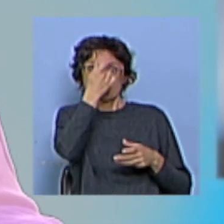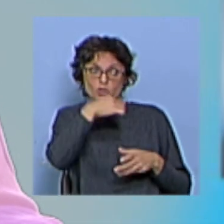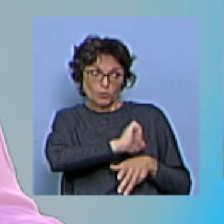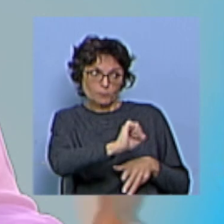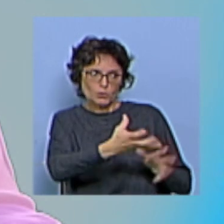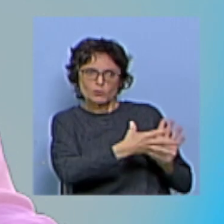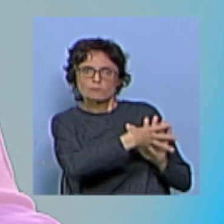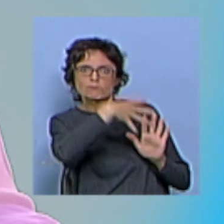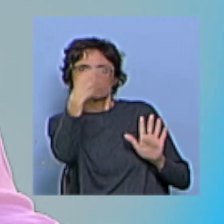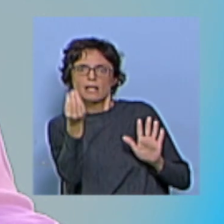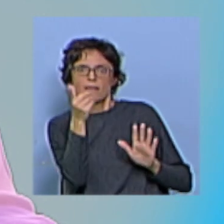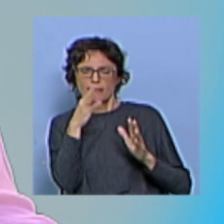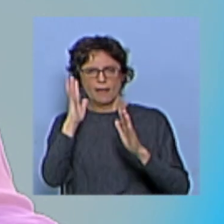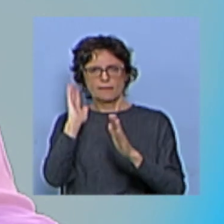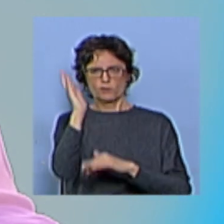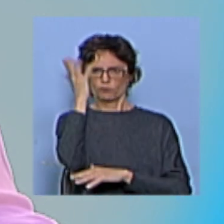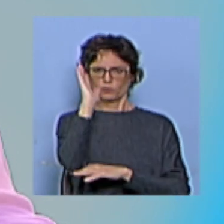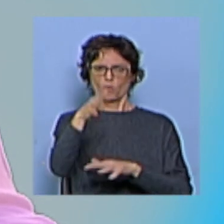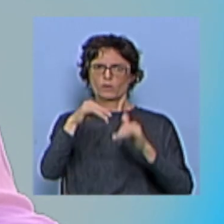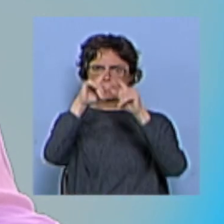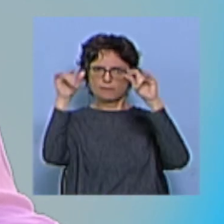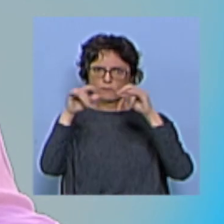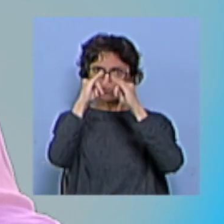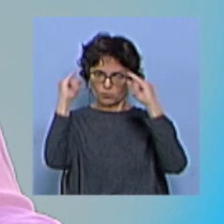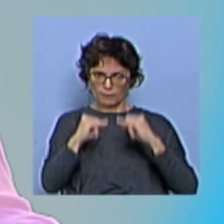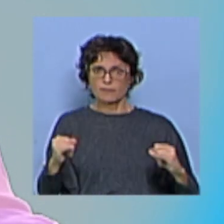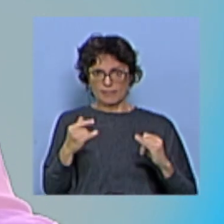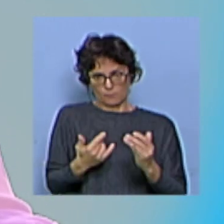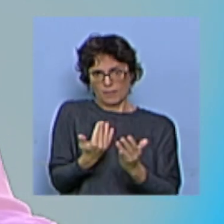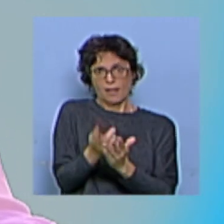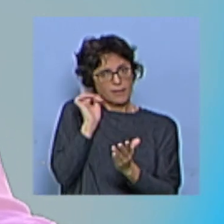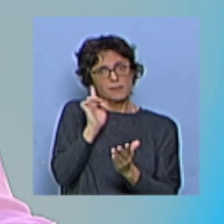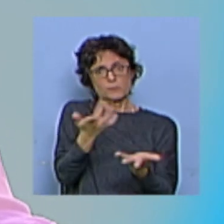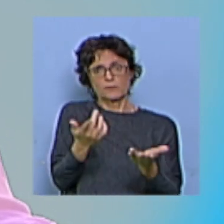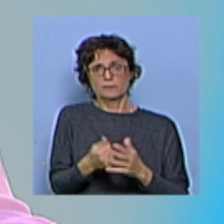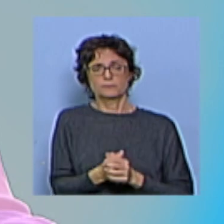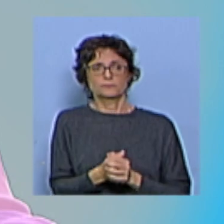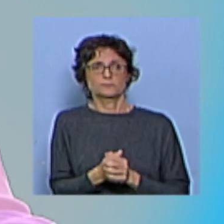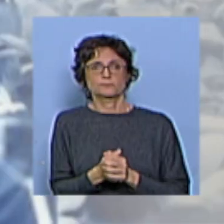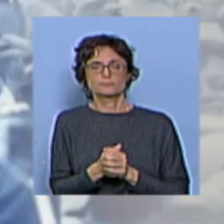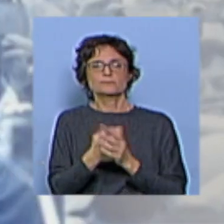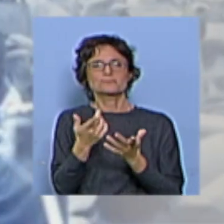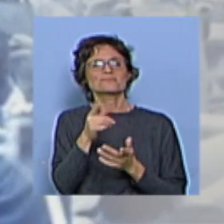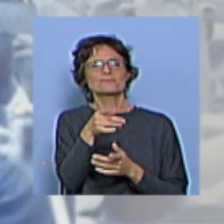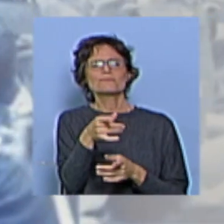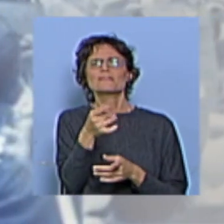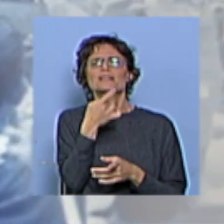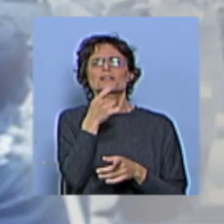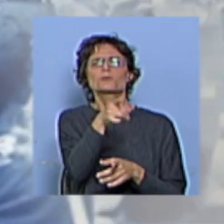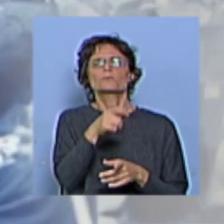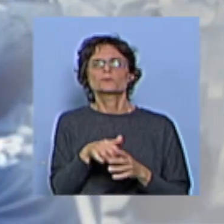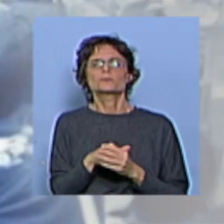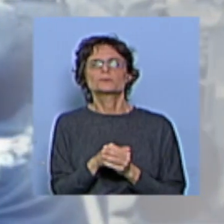muito relevante, porque nestas pequenas ações estão as soluções que todos andamos à procura. Patrícia Pedrosa, para terminarmos, percebeu que aquelas pessoas